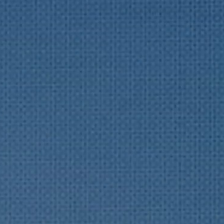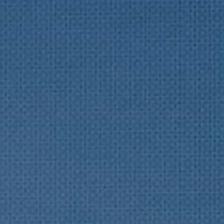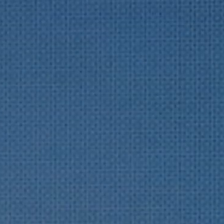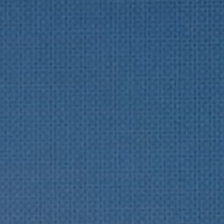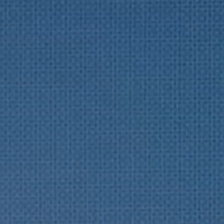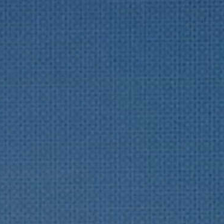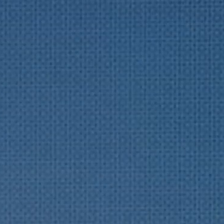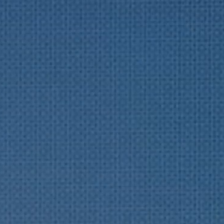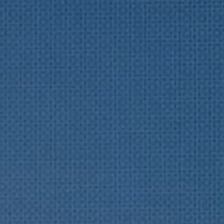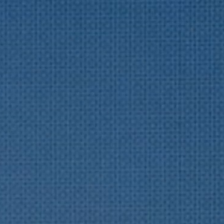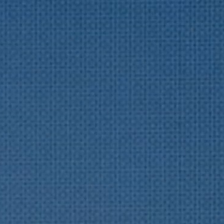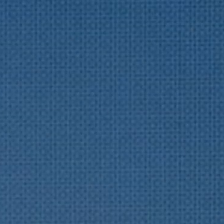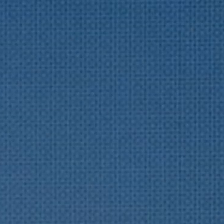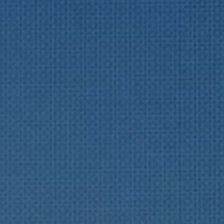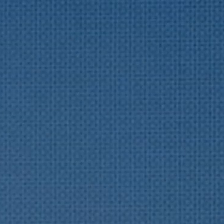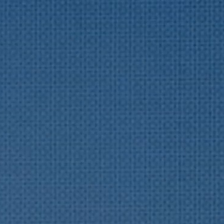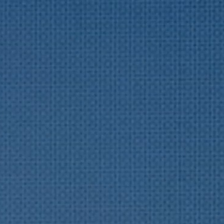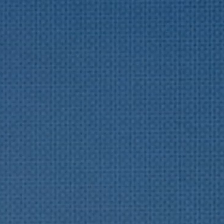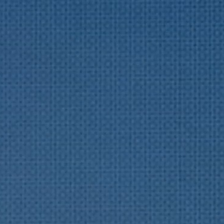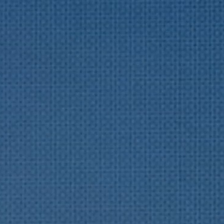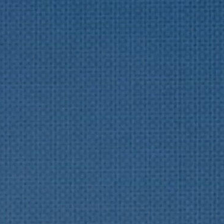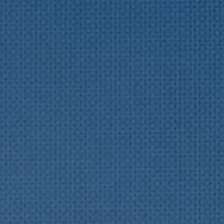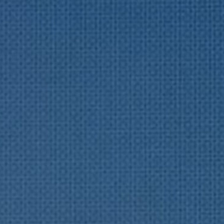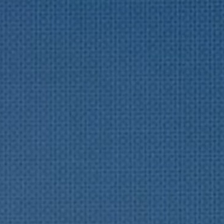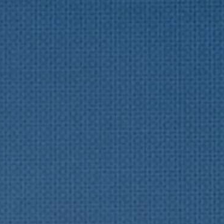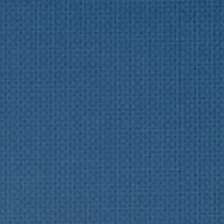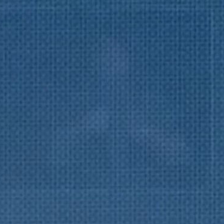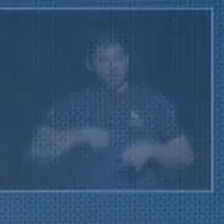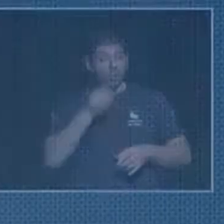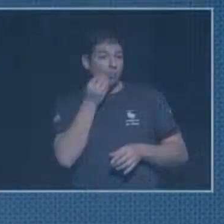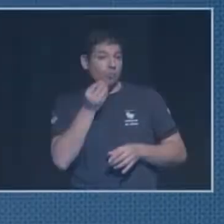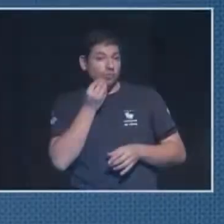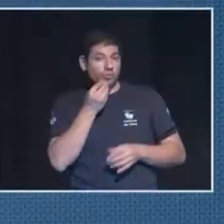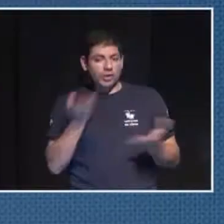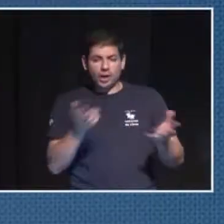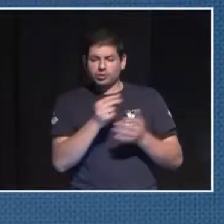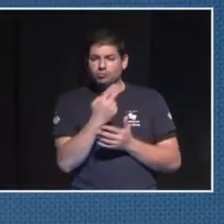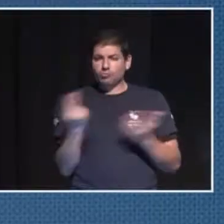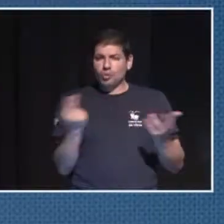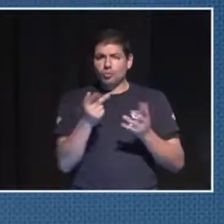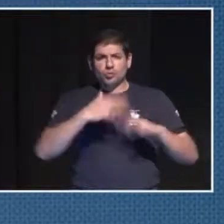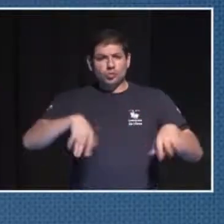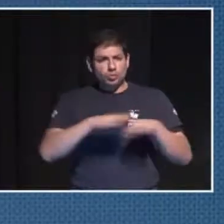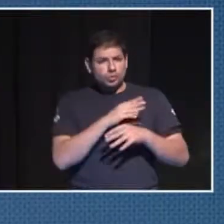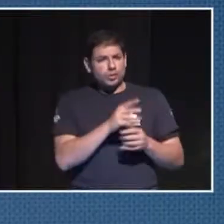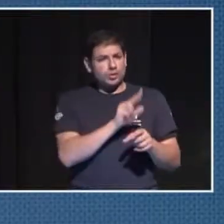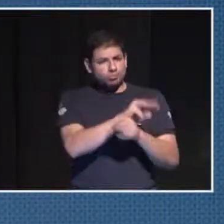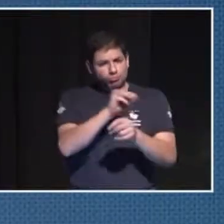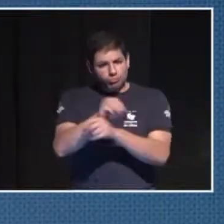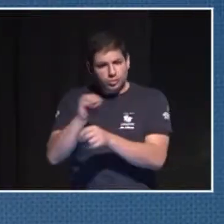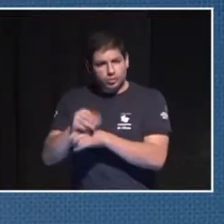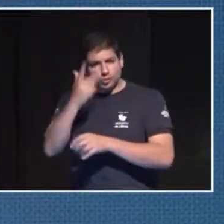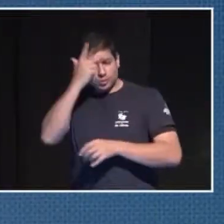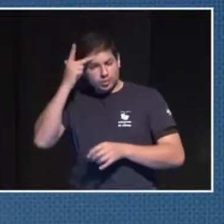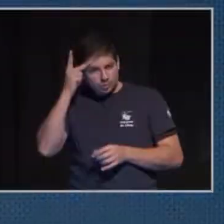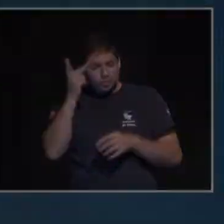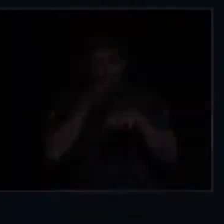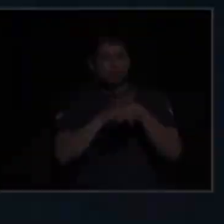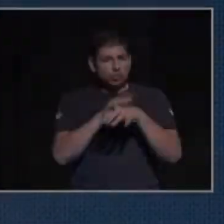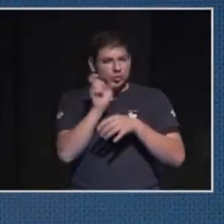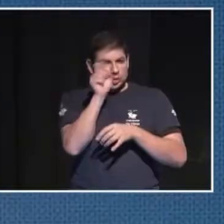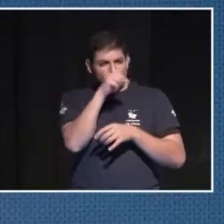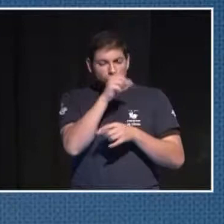dia a todos. Gostaria de agradecer imensamente essa oportunidade em nome de todos aqueles que cuidam dos pacientes com esclerose